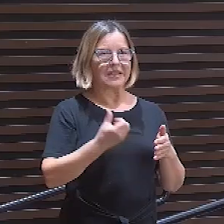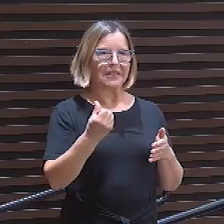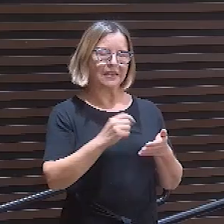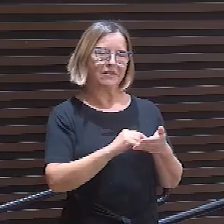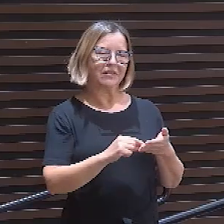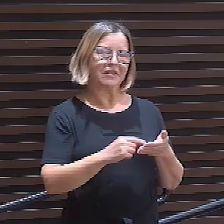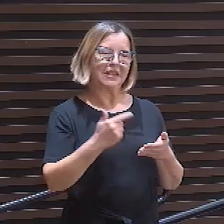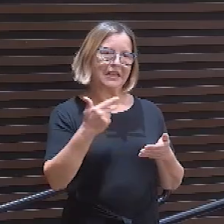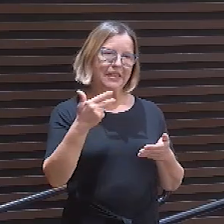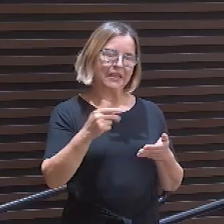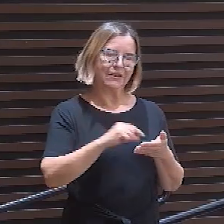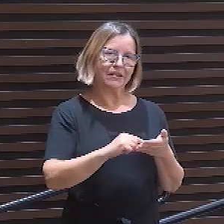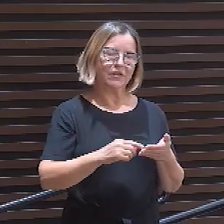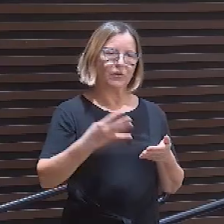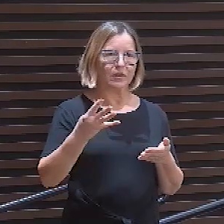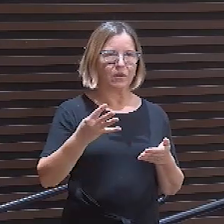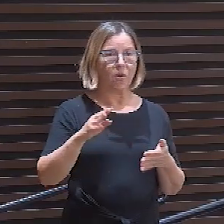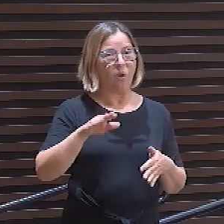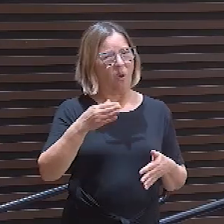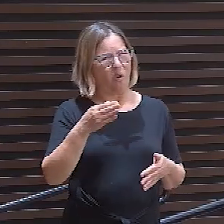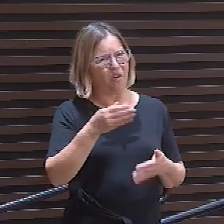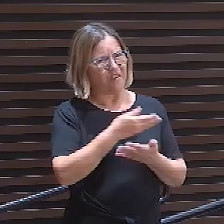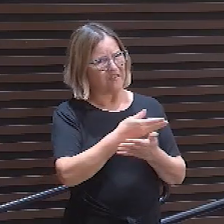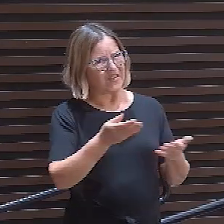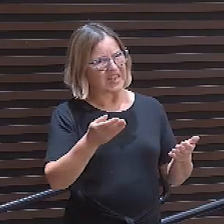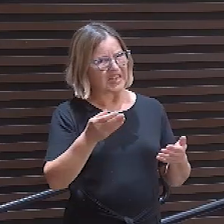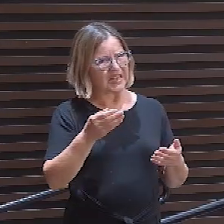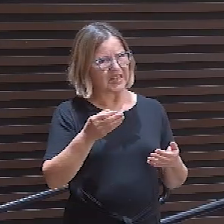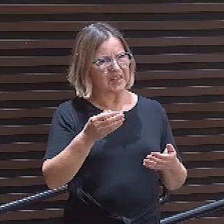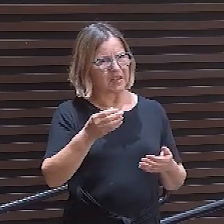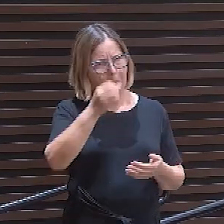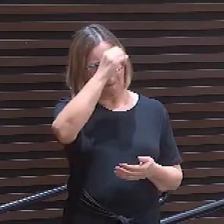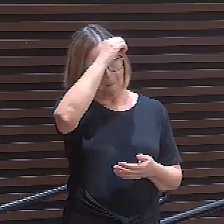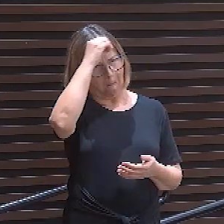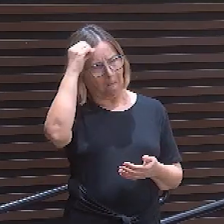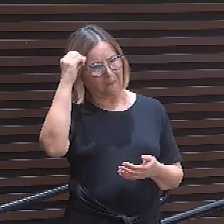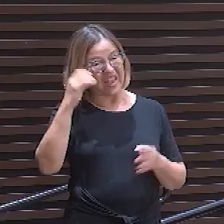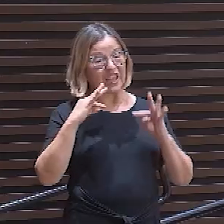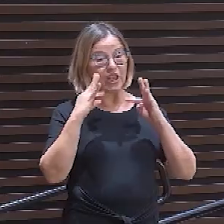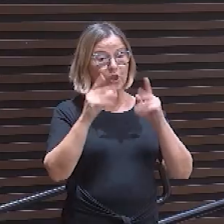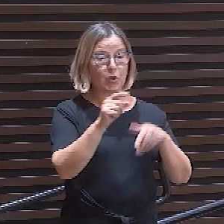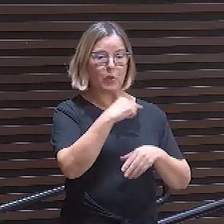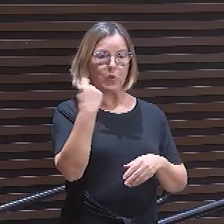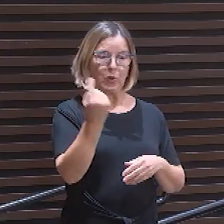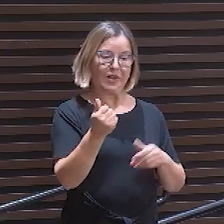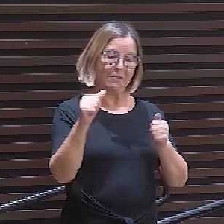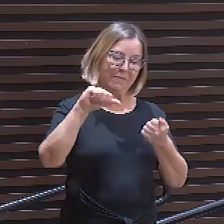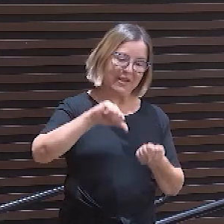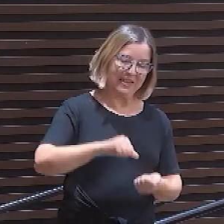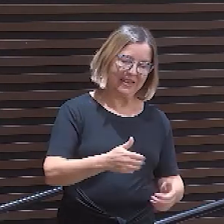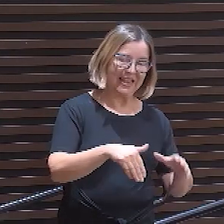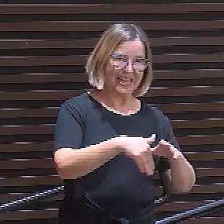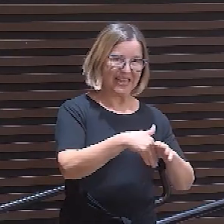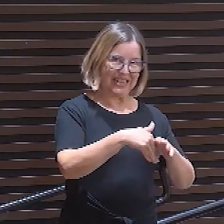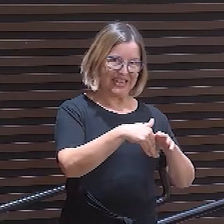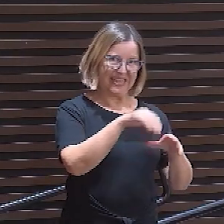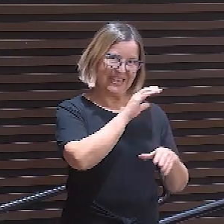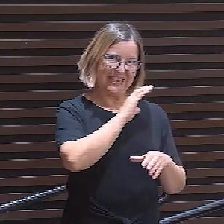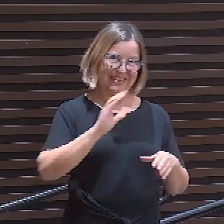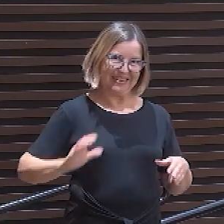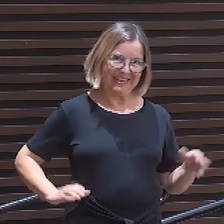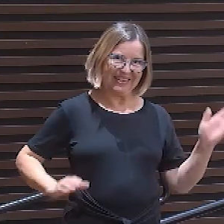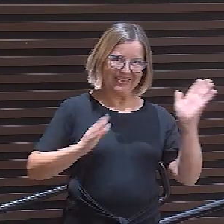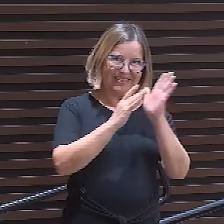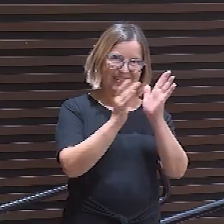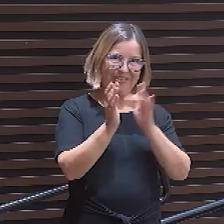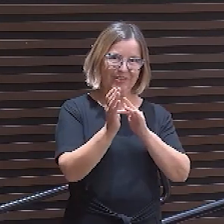Ou porventura ignorais que todos nós que fomos batizados em Cristo